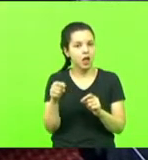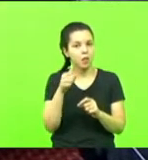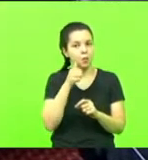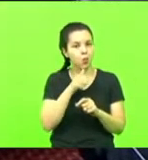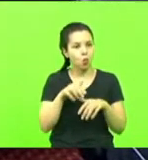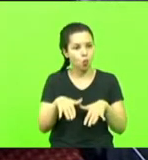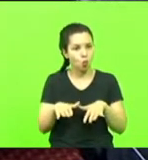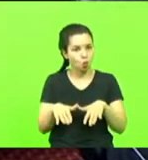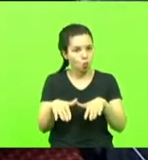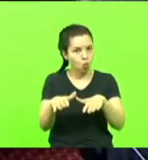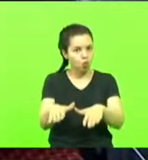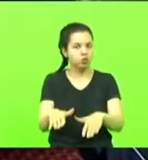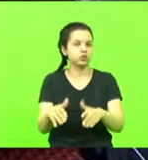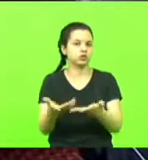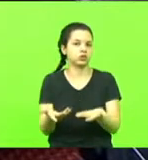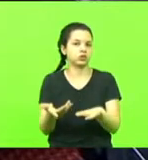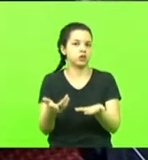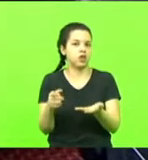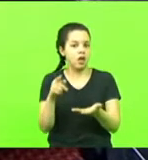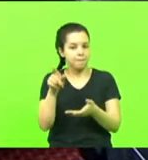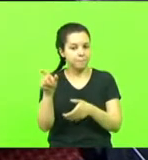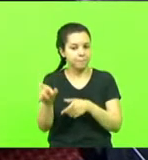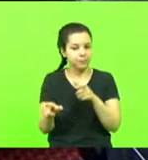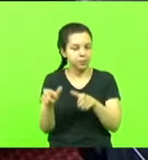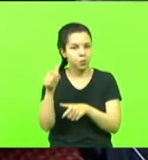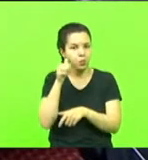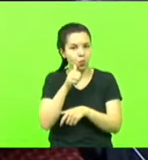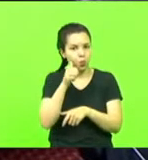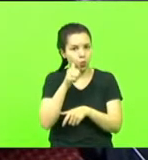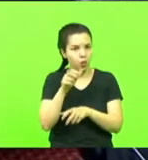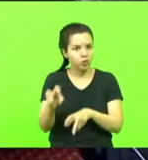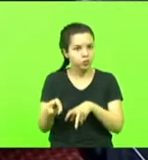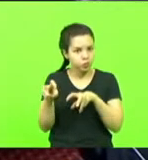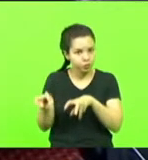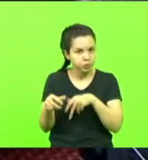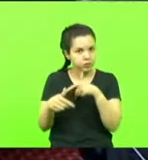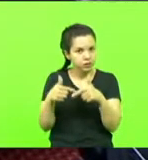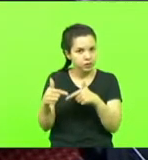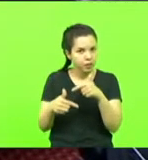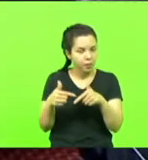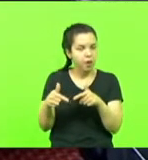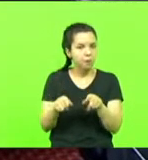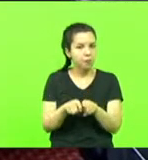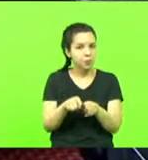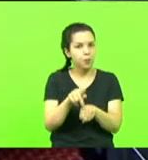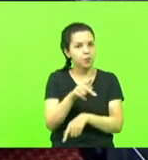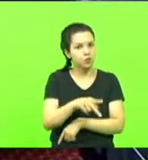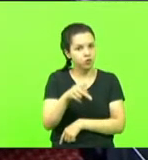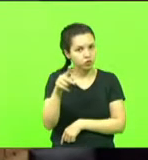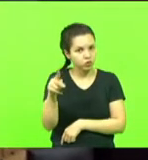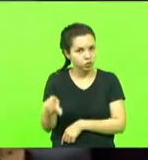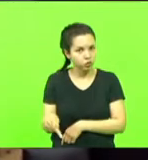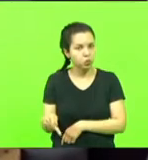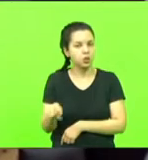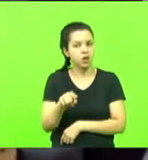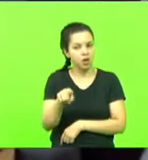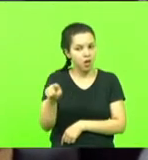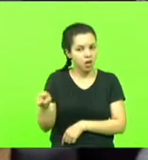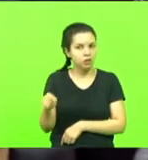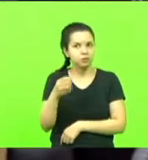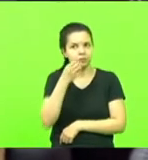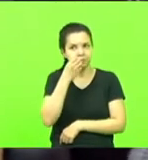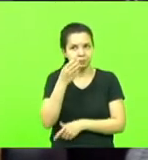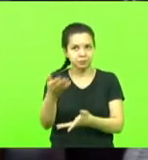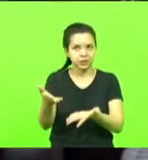as nossas agricultoras, as nossas professoras, dona Bárbara, são muito bem-vindas aqui a